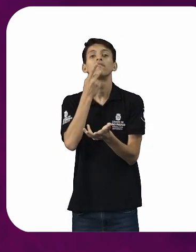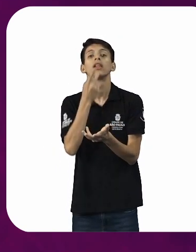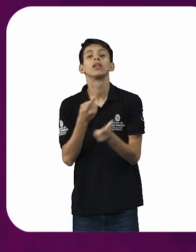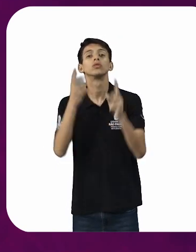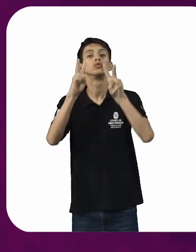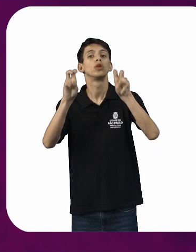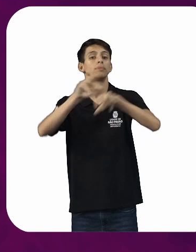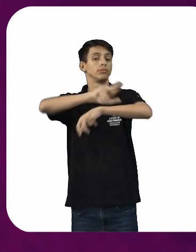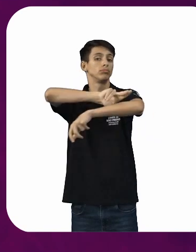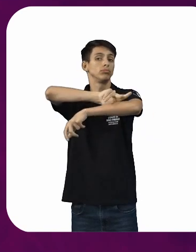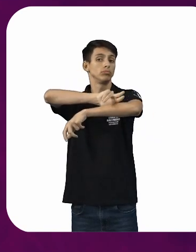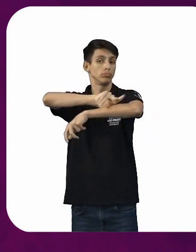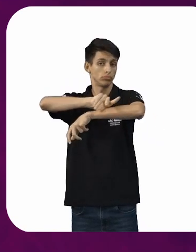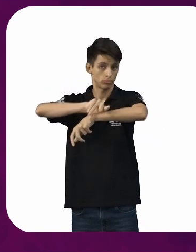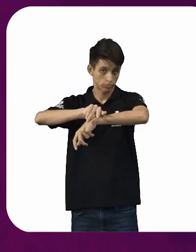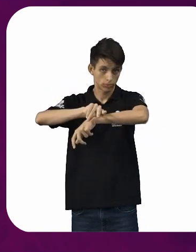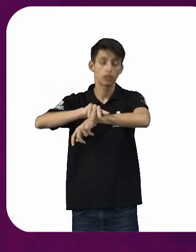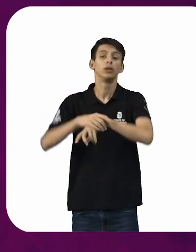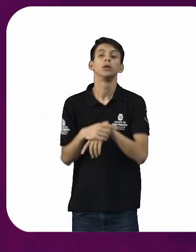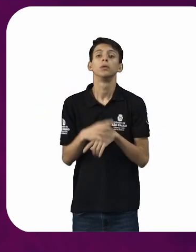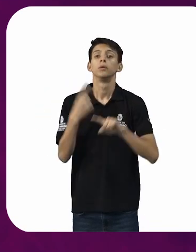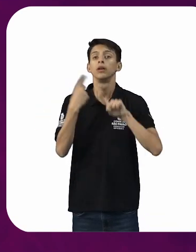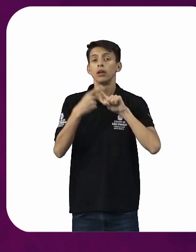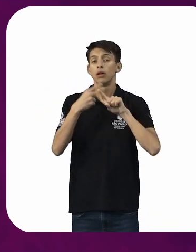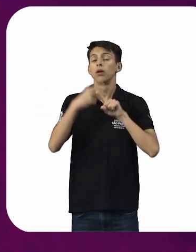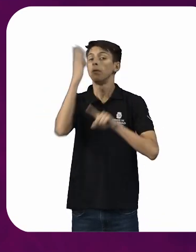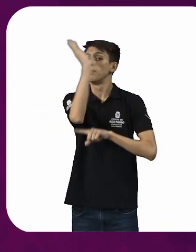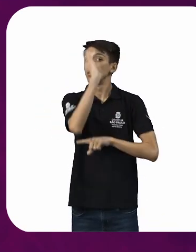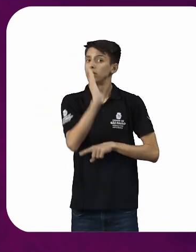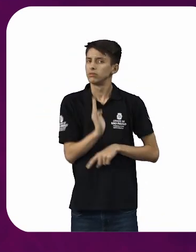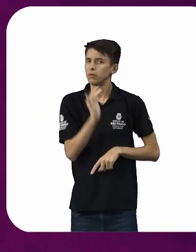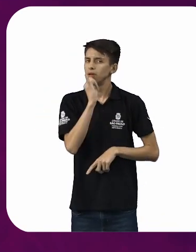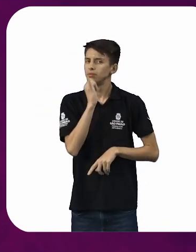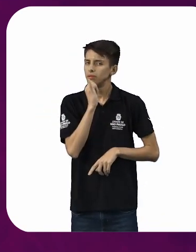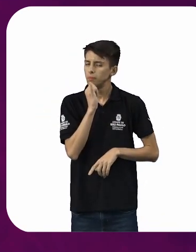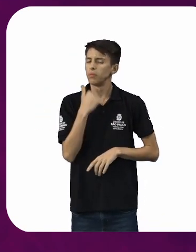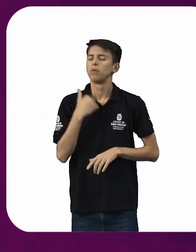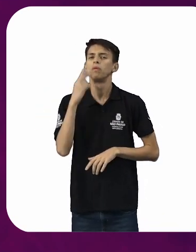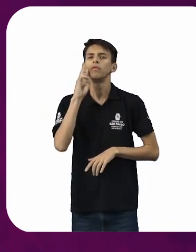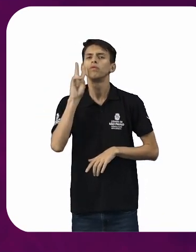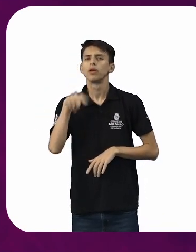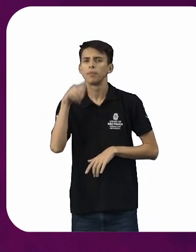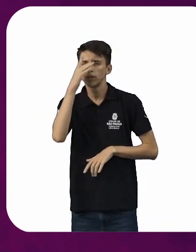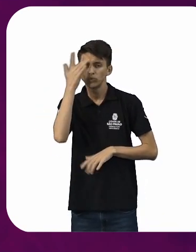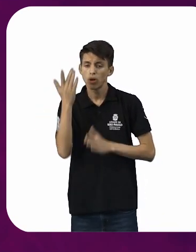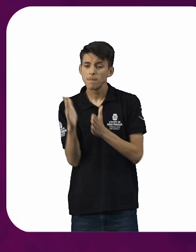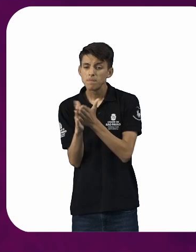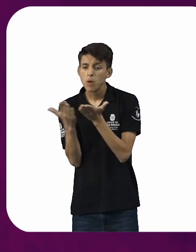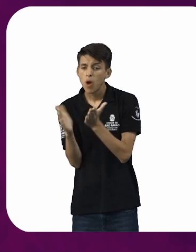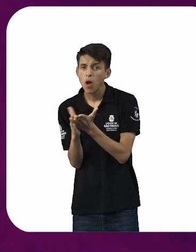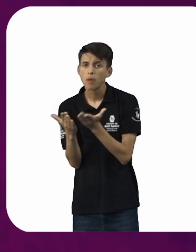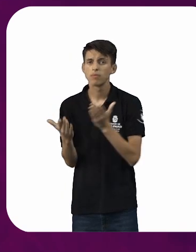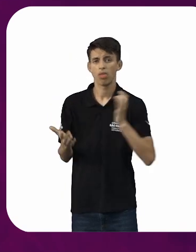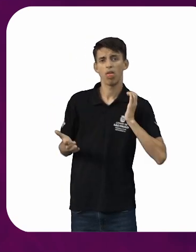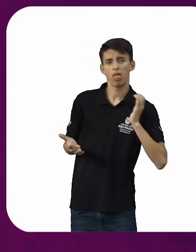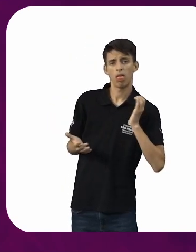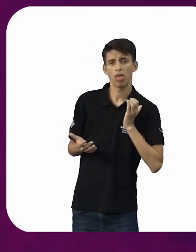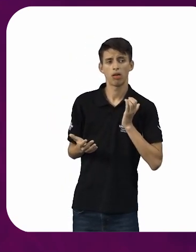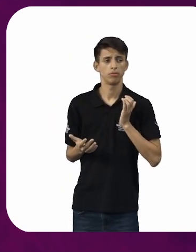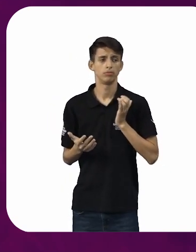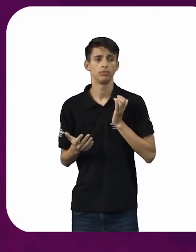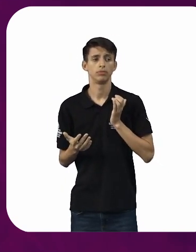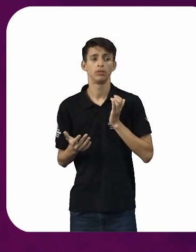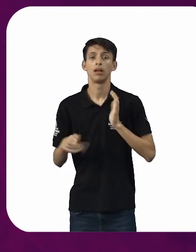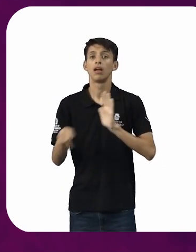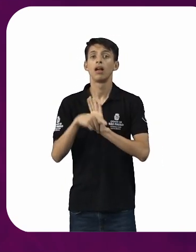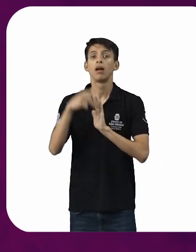porque no Brasil todo o fundamento de desigualdade social, que as pessoas acham que vem da questão econômica, na verdade